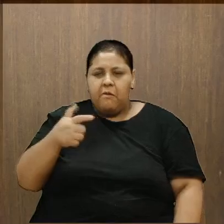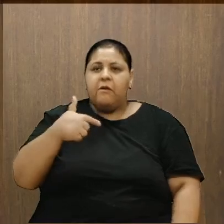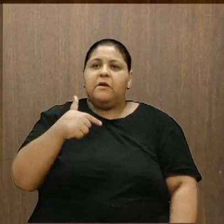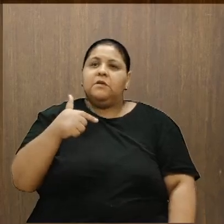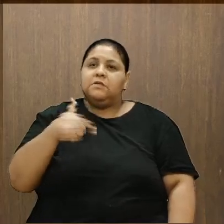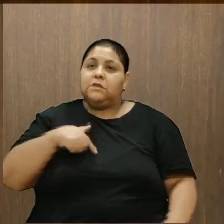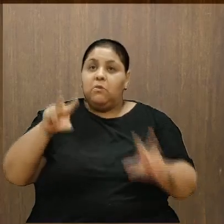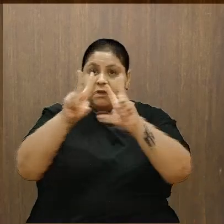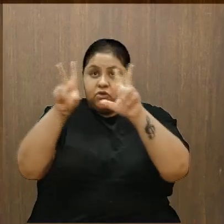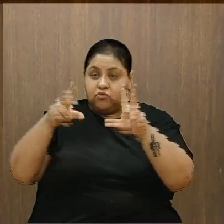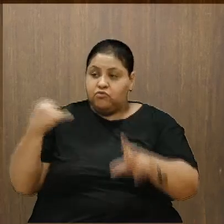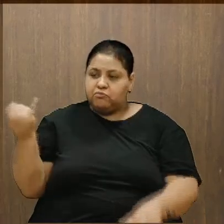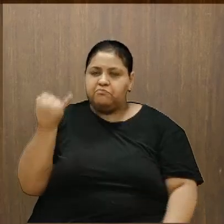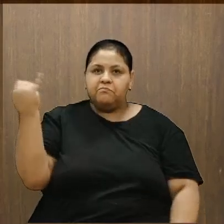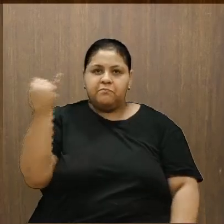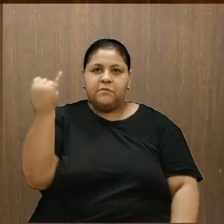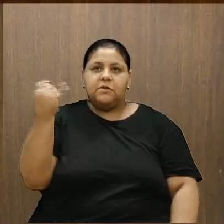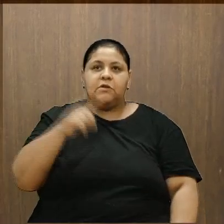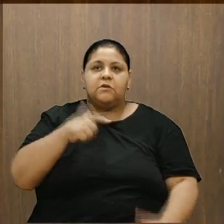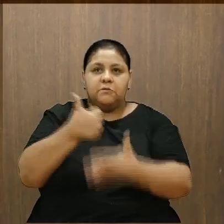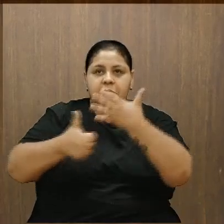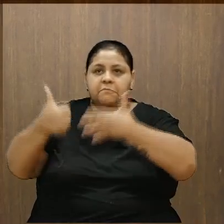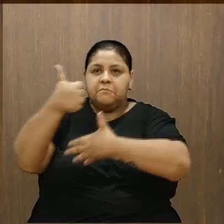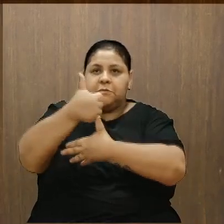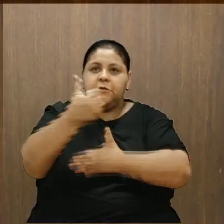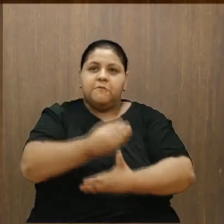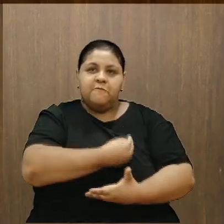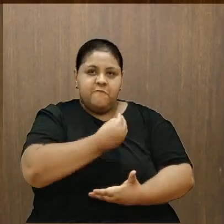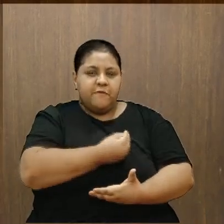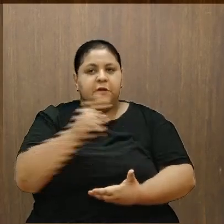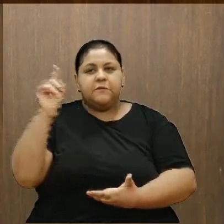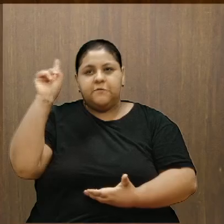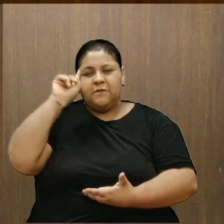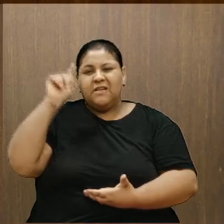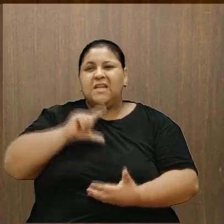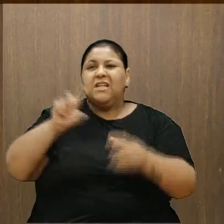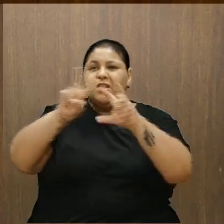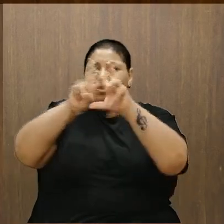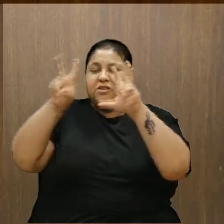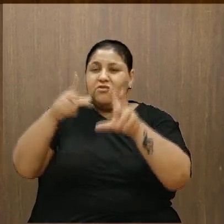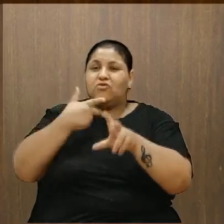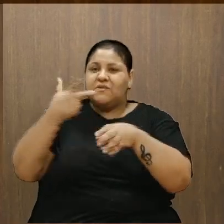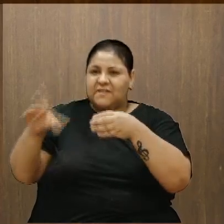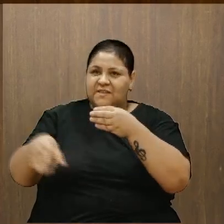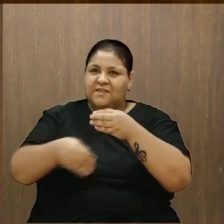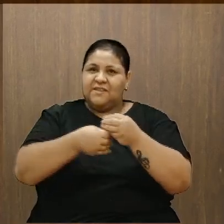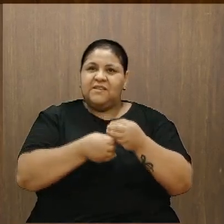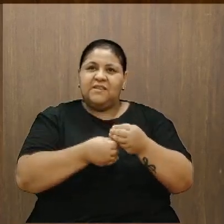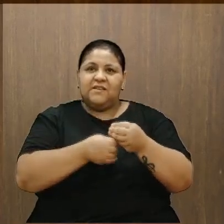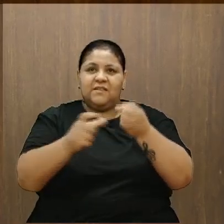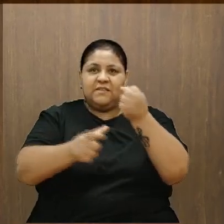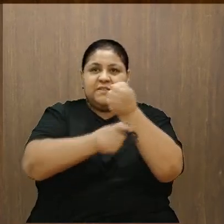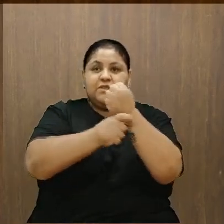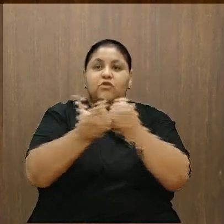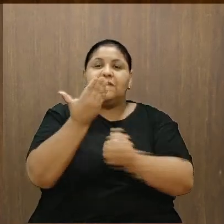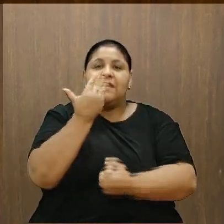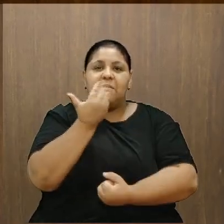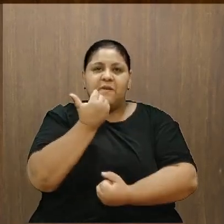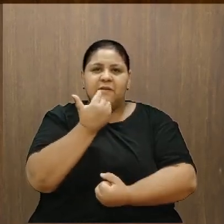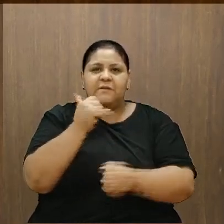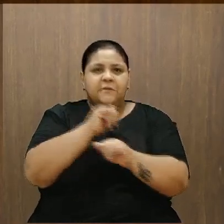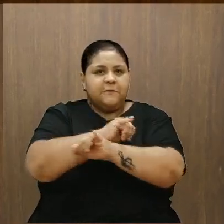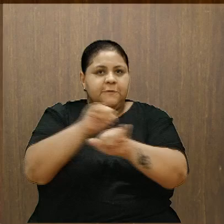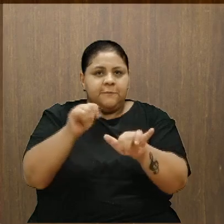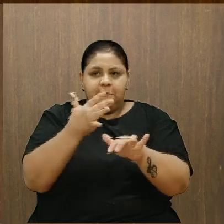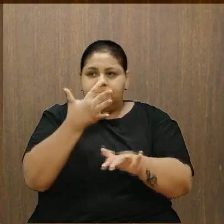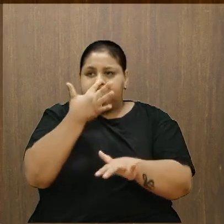muito importantes e eu tenho o privilégio de conviver com o senhor diariamente. Tem um tema que eu gostaria de me somar ao senhor, que é a questão da segurança alimentar, né? Os dados eram